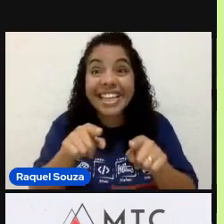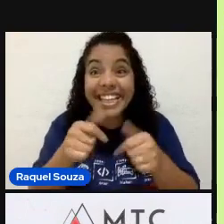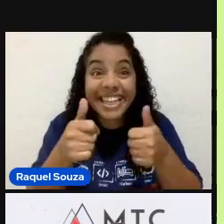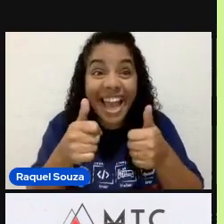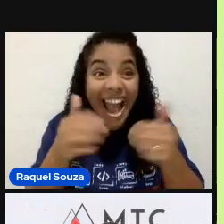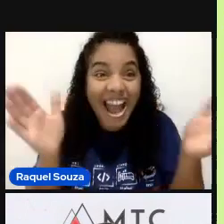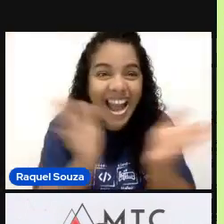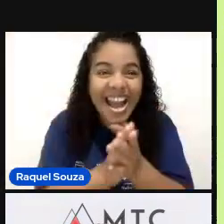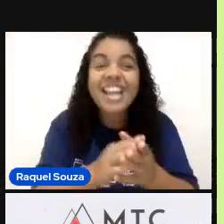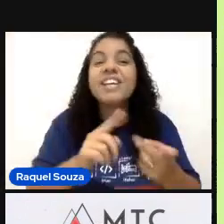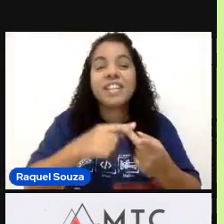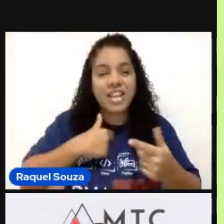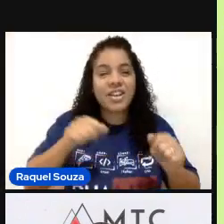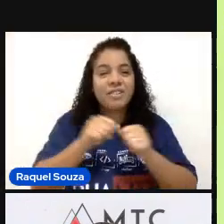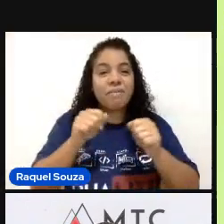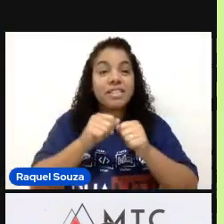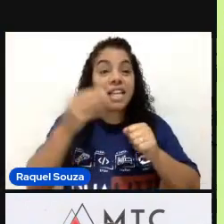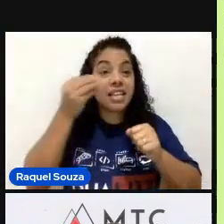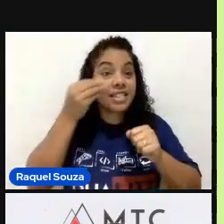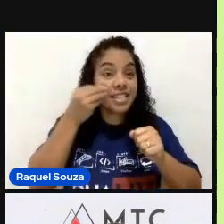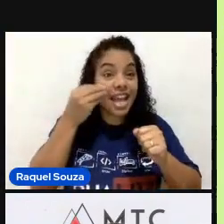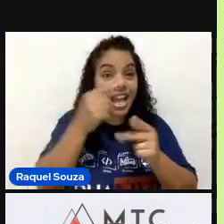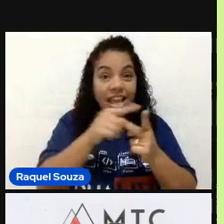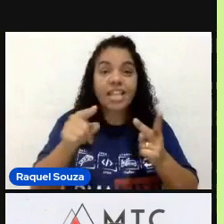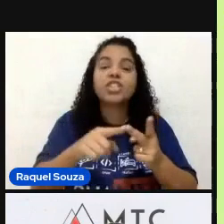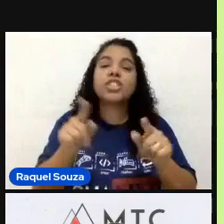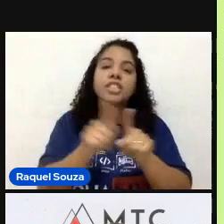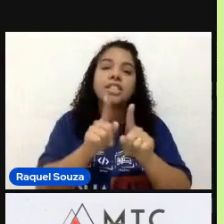Eu passei por alguns testes.